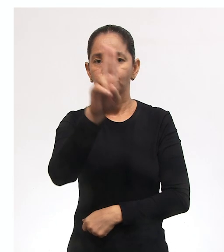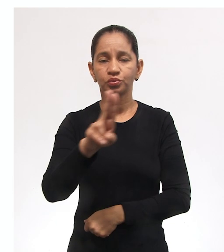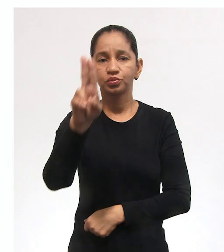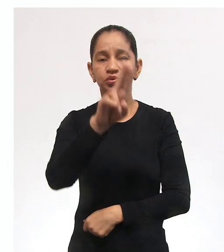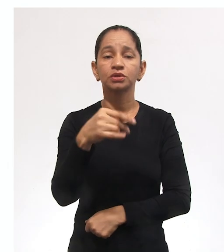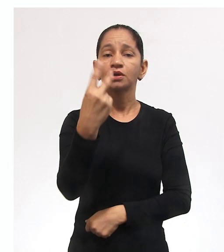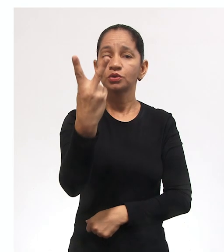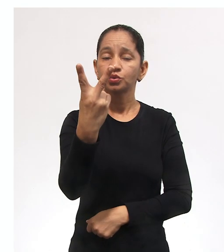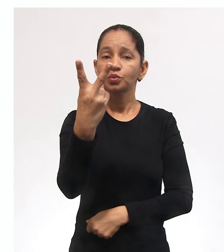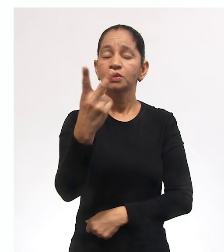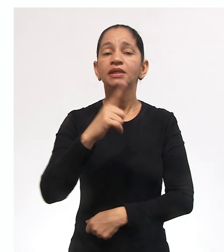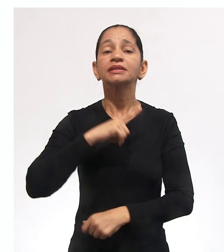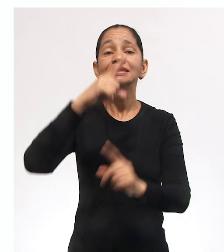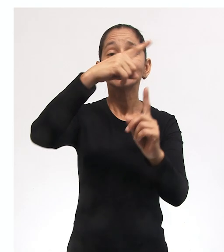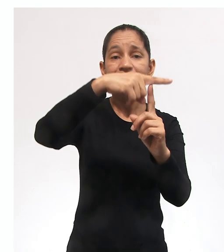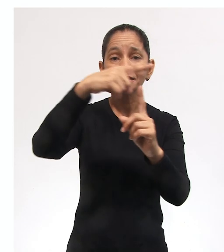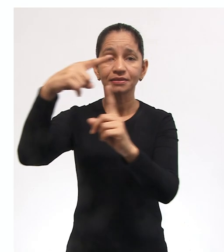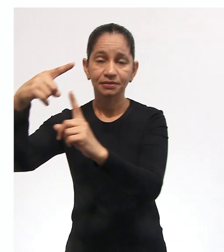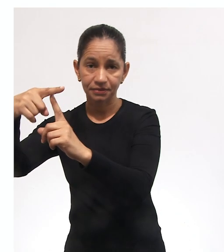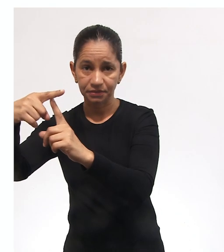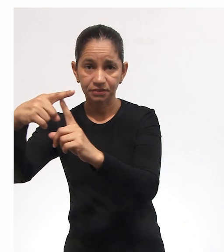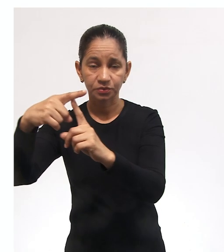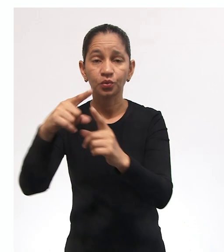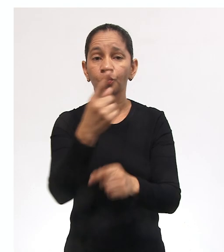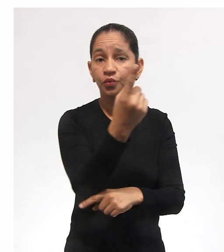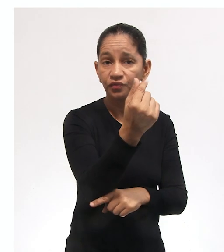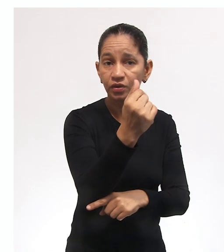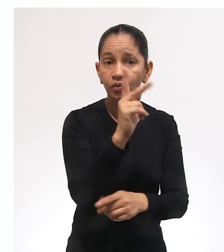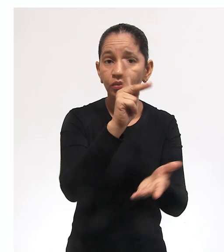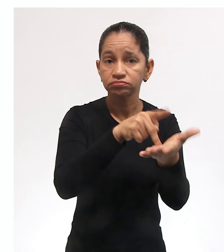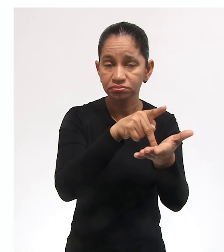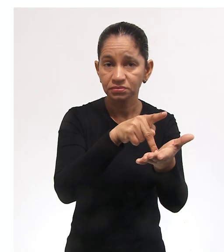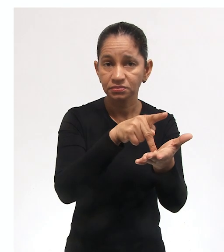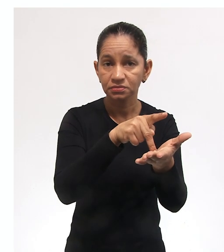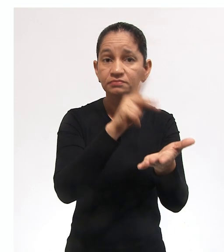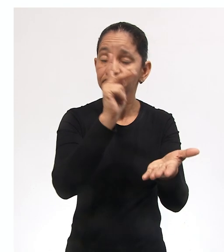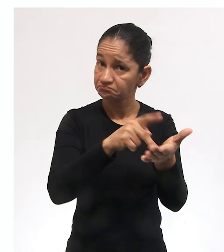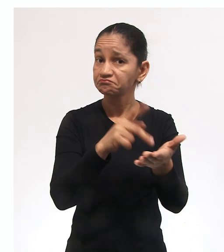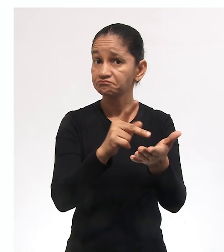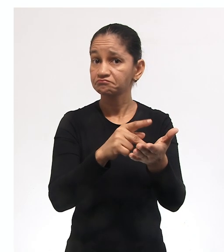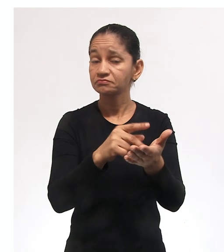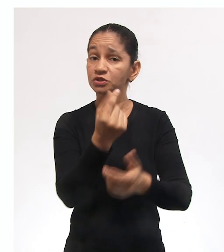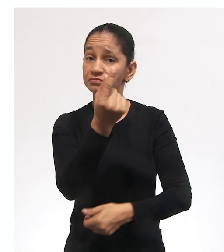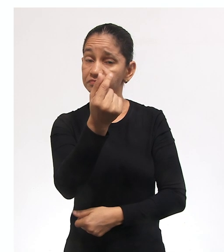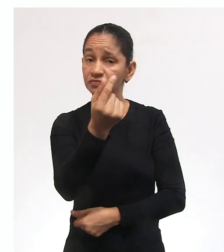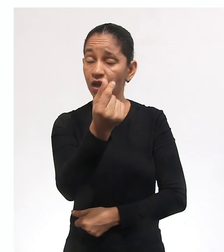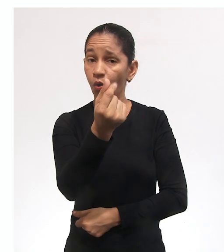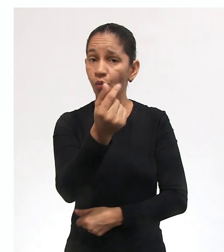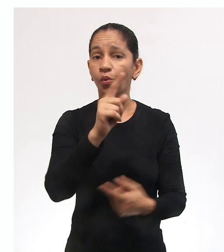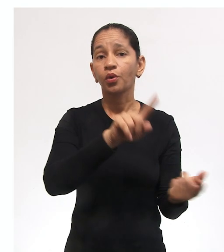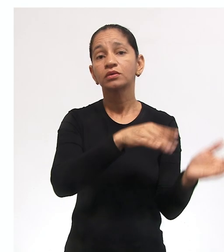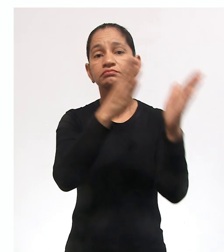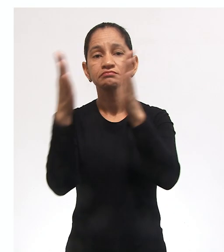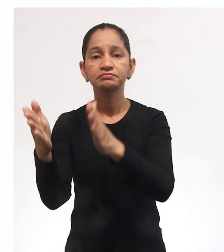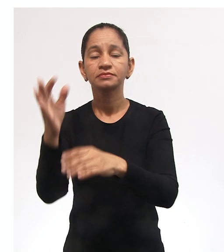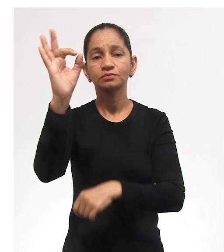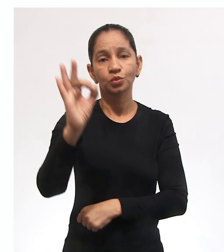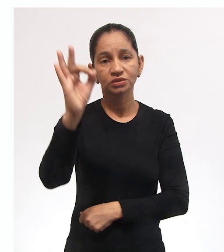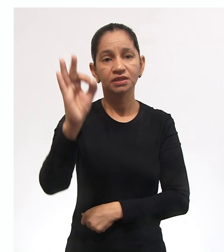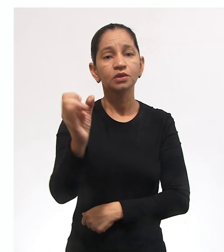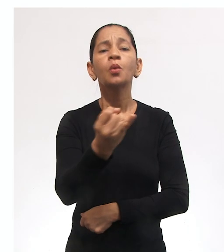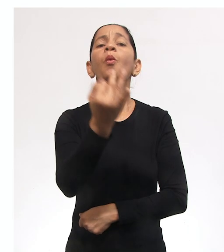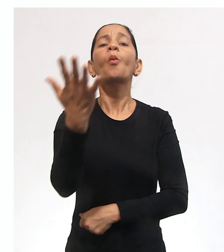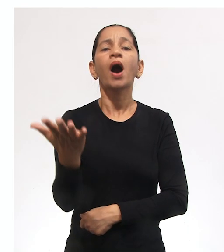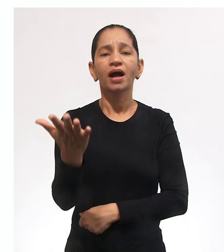né, as duas categorias, que é o valor original, os valores, os preços, e os valores em